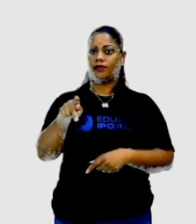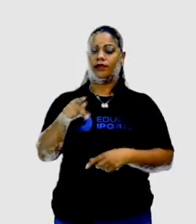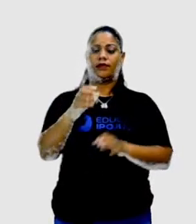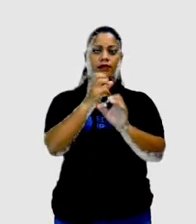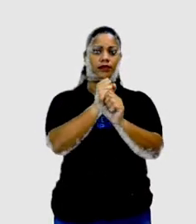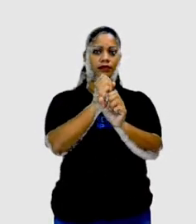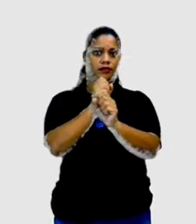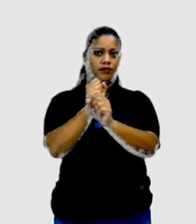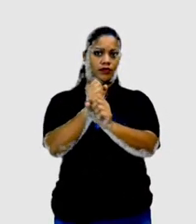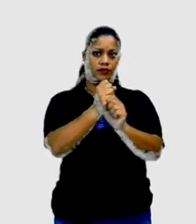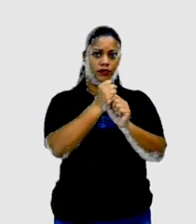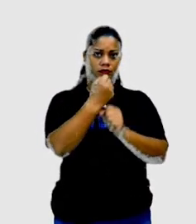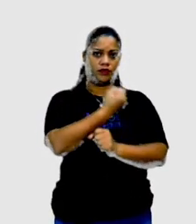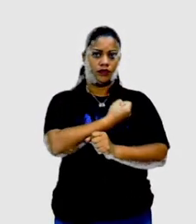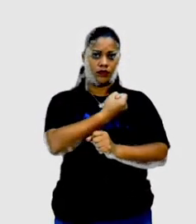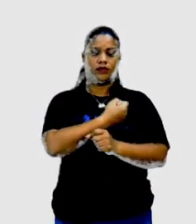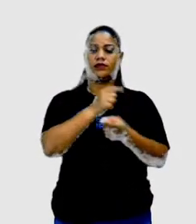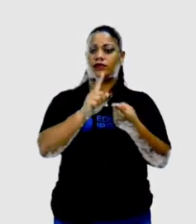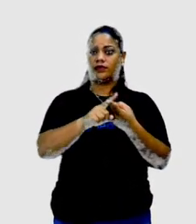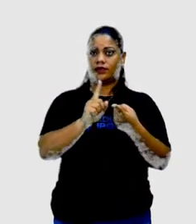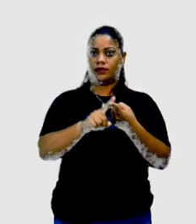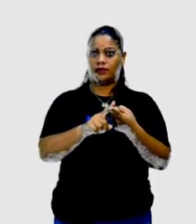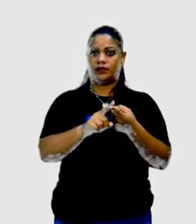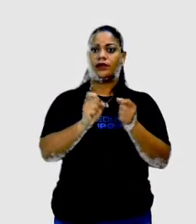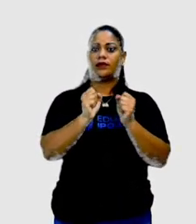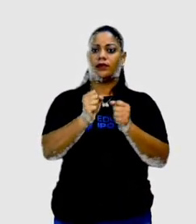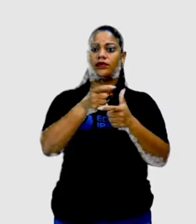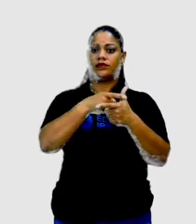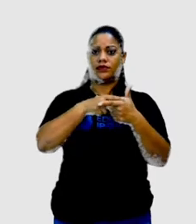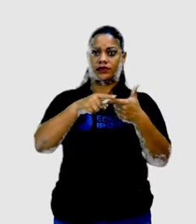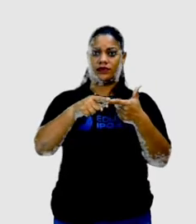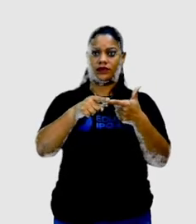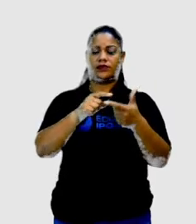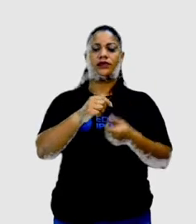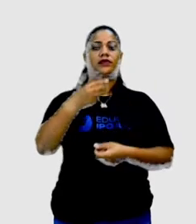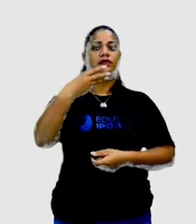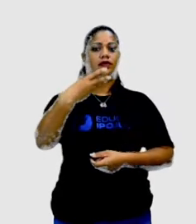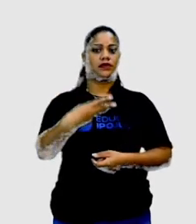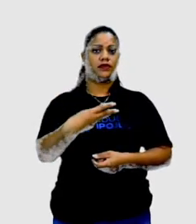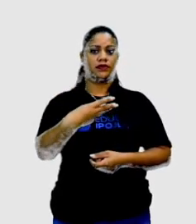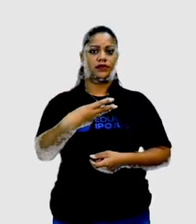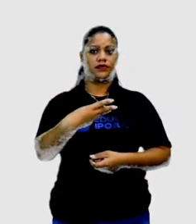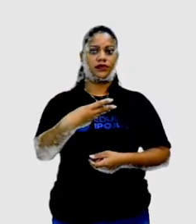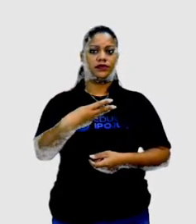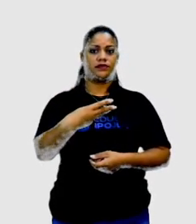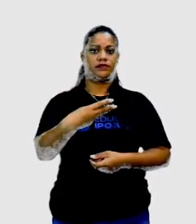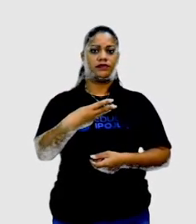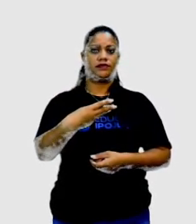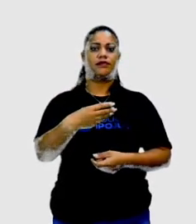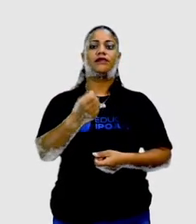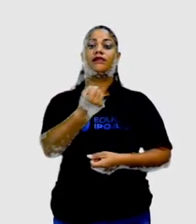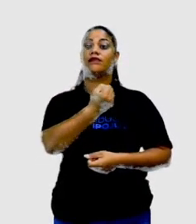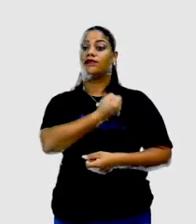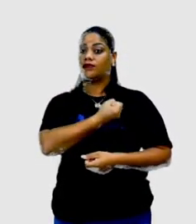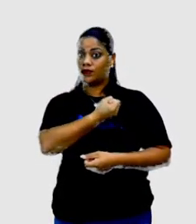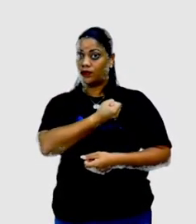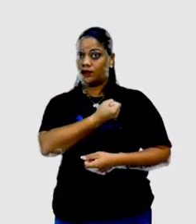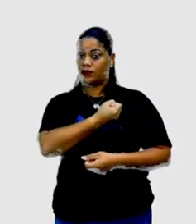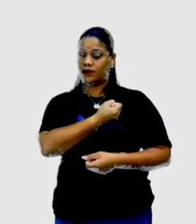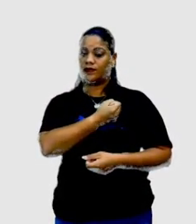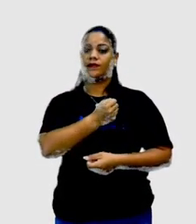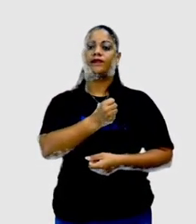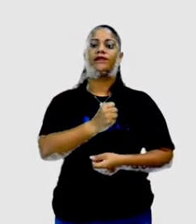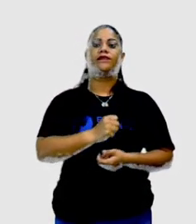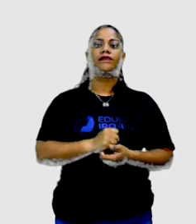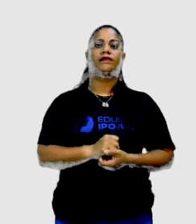soma todos os algarismos, também pode ser dividido por 3, esse número